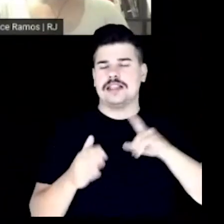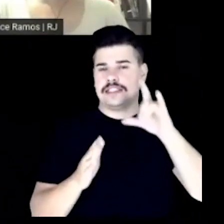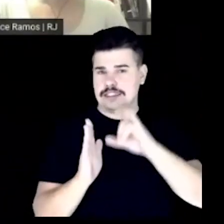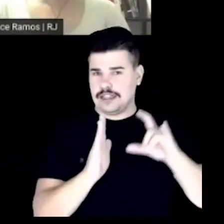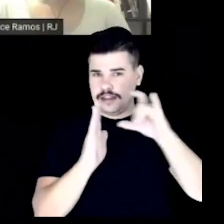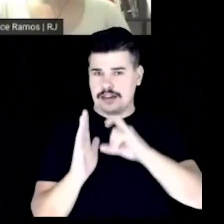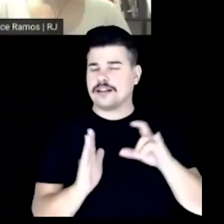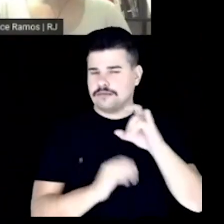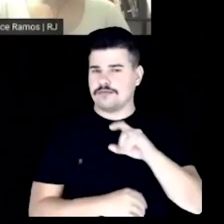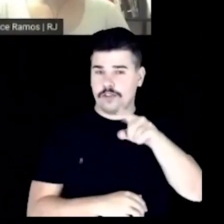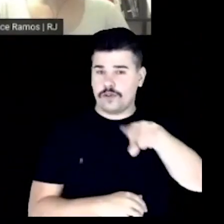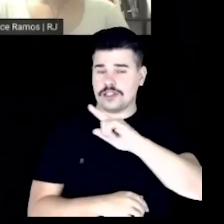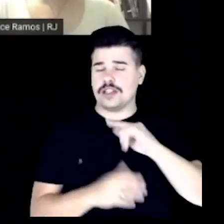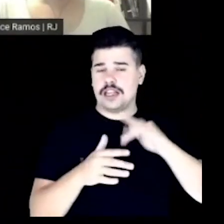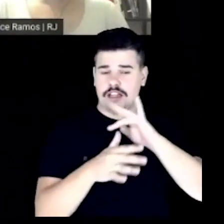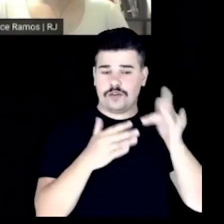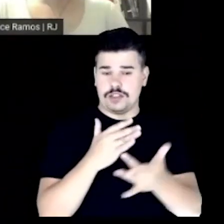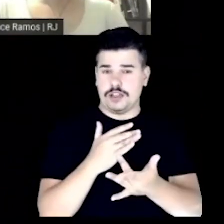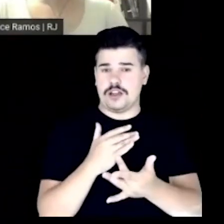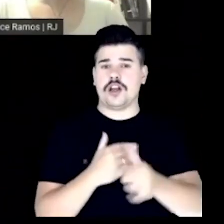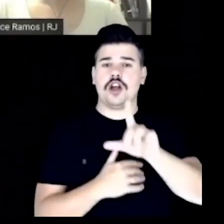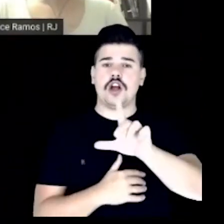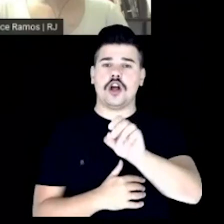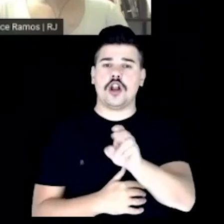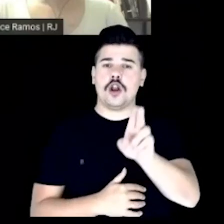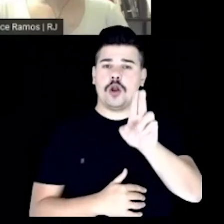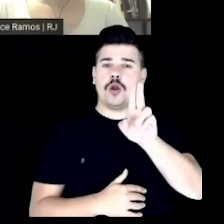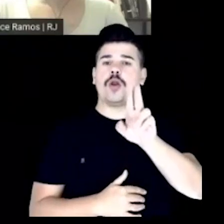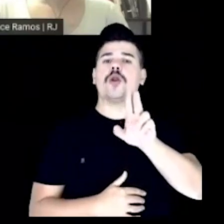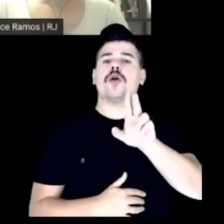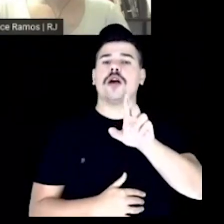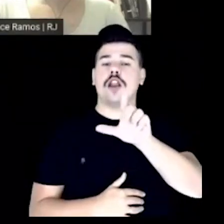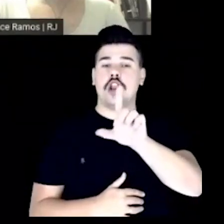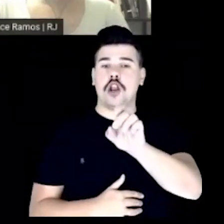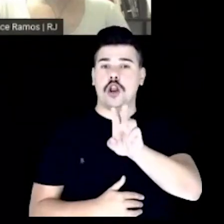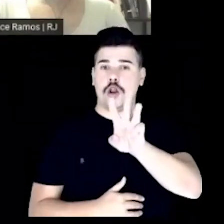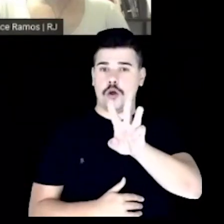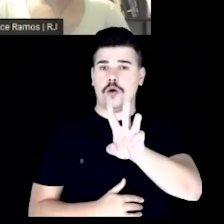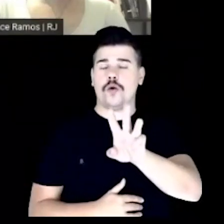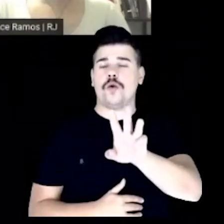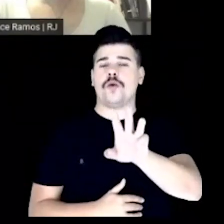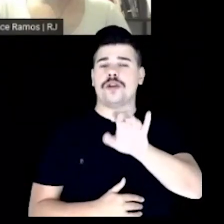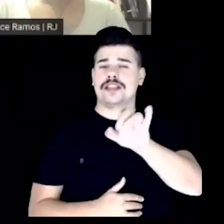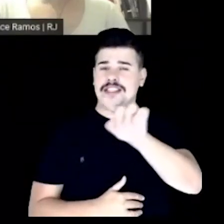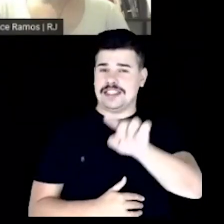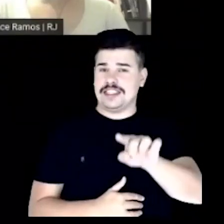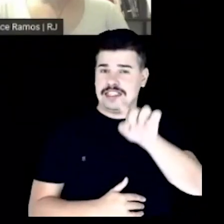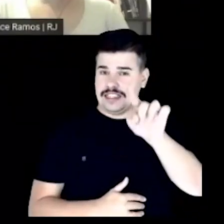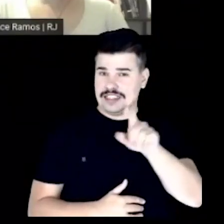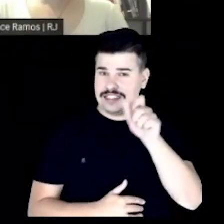eu tenho Instagram, não funciona nas outras redes sociais, é Louisa, é assim que escreve,